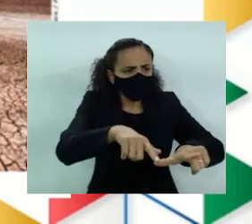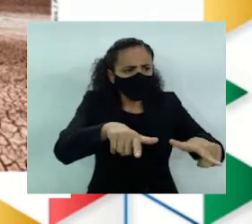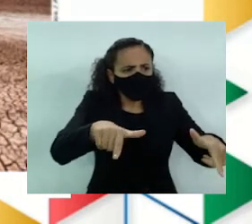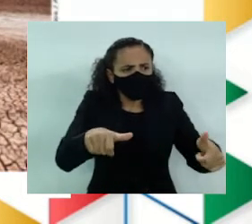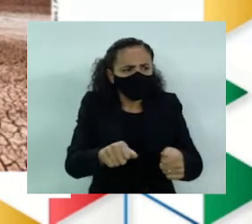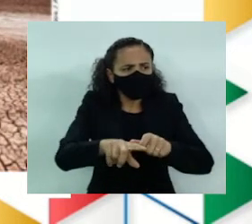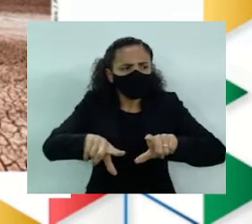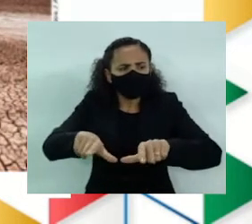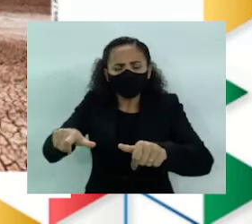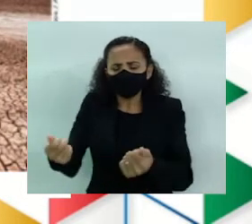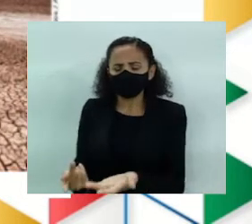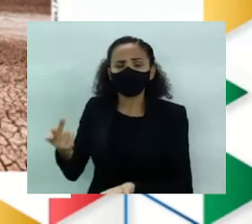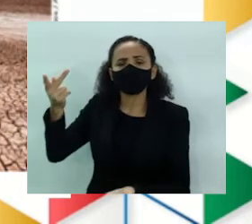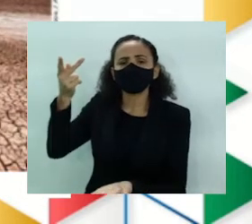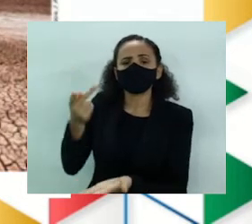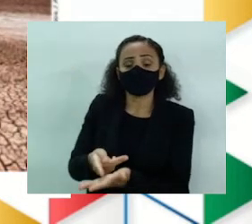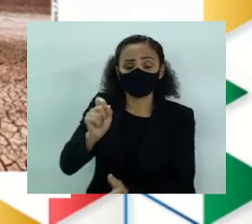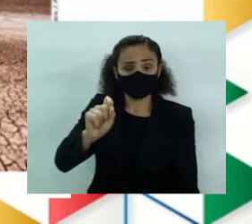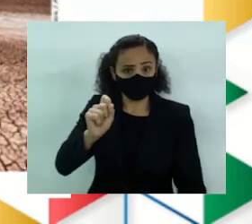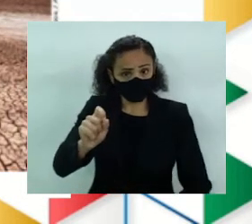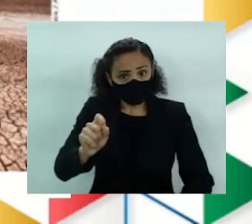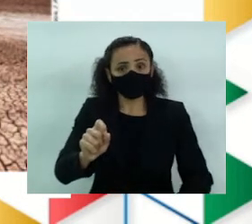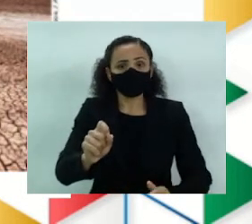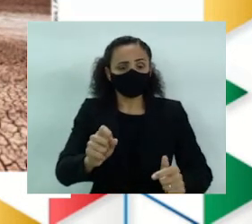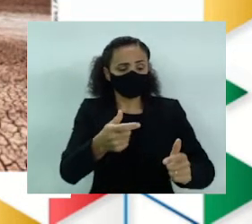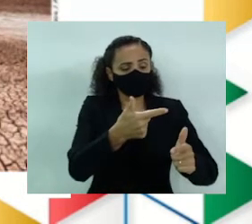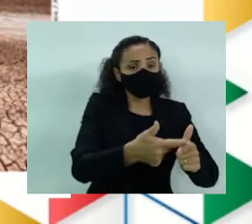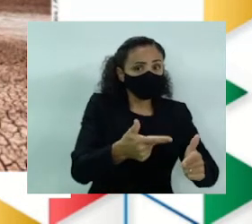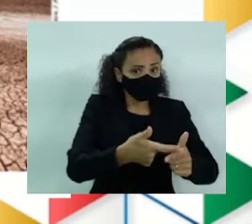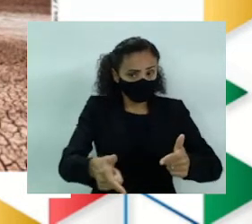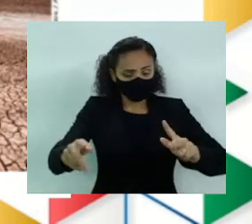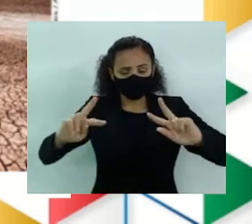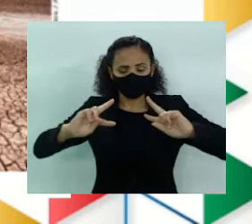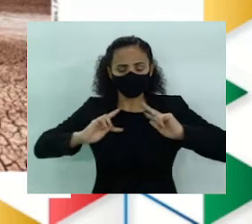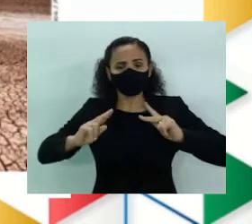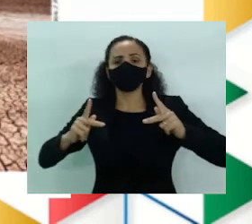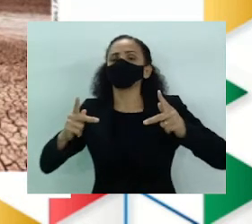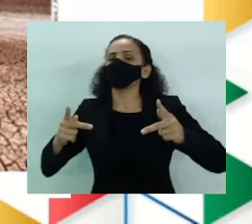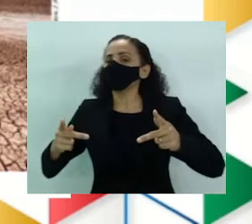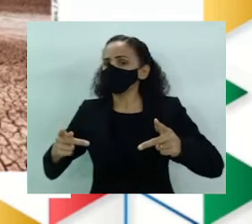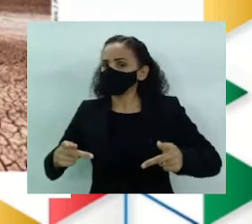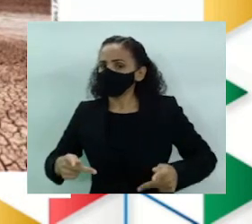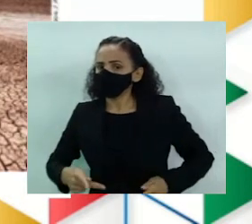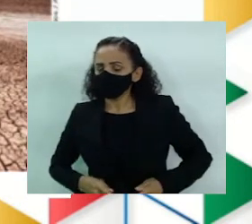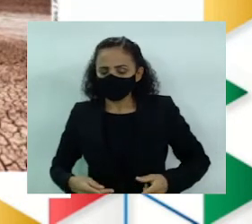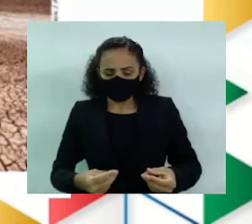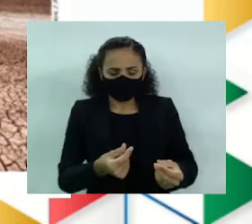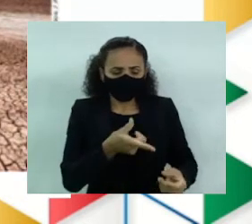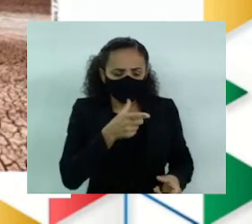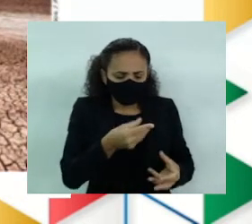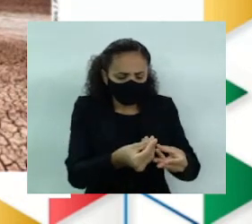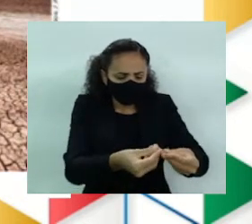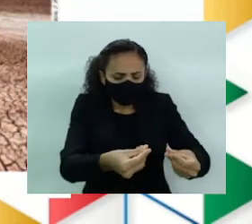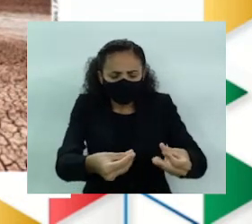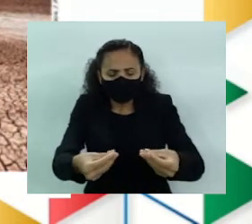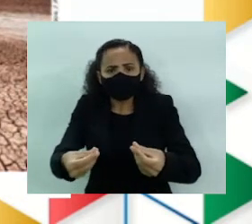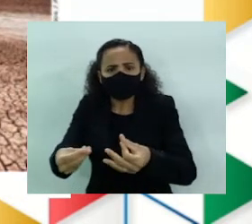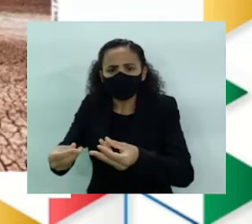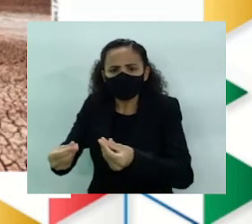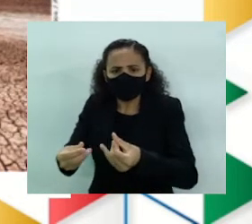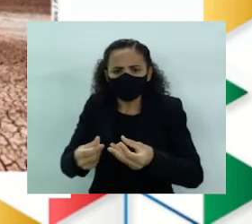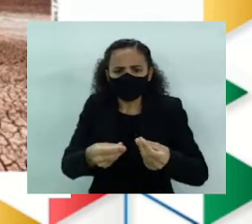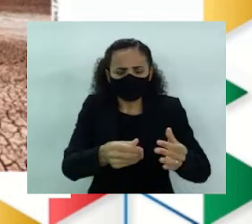as consequências das ações humanas durante séculos no planeta, gerando problemas como a seca e, consequentemente, a expansão do